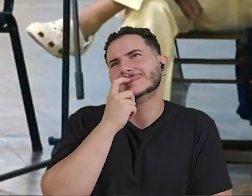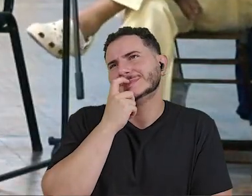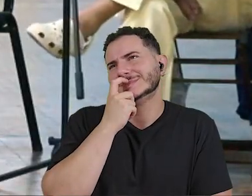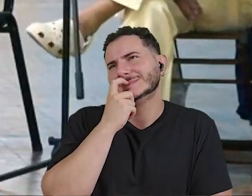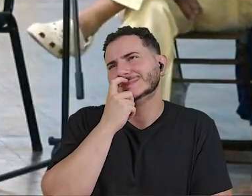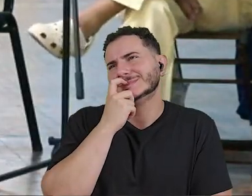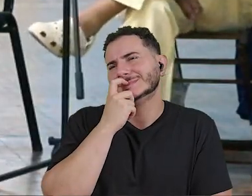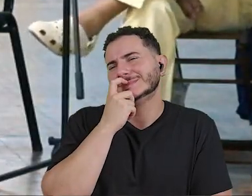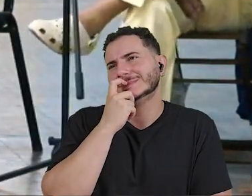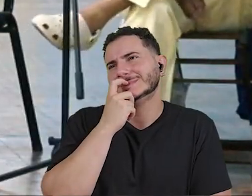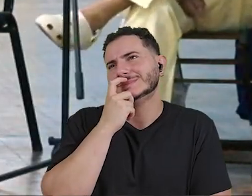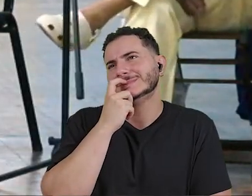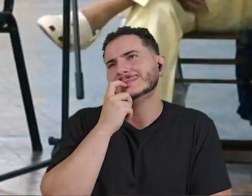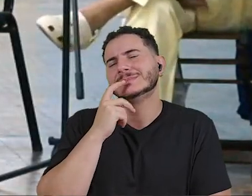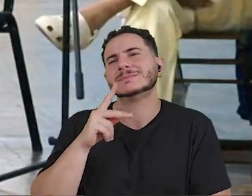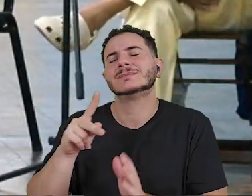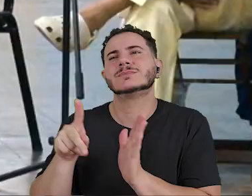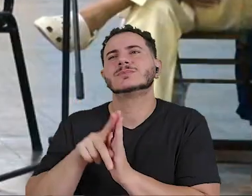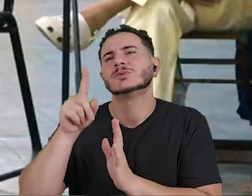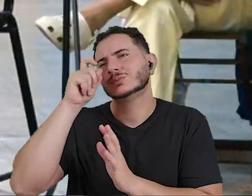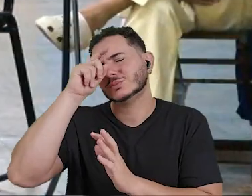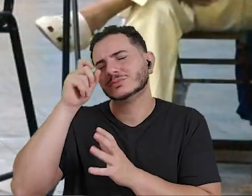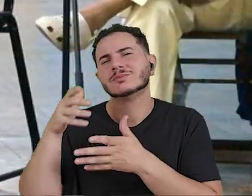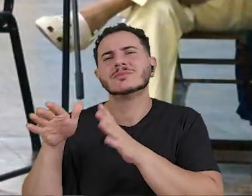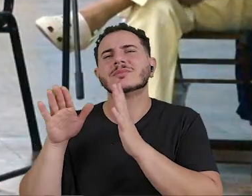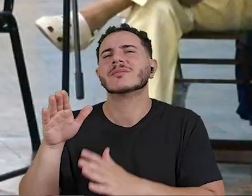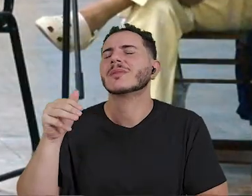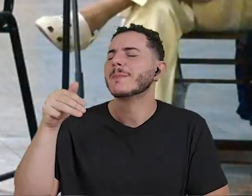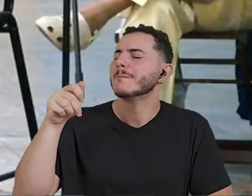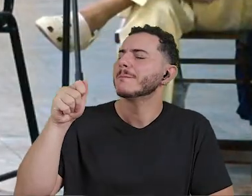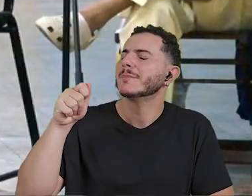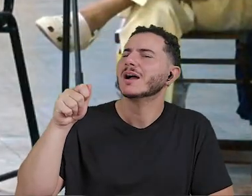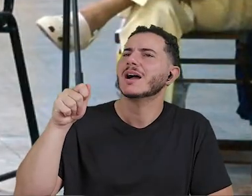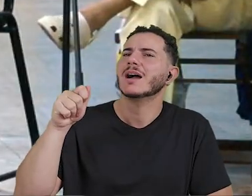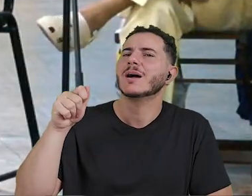Aquela maternidade lá do. Não, Macaxeira ali, como é o nome